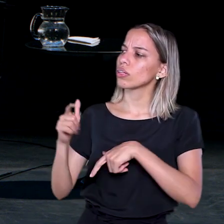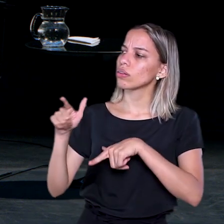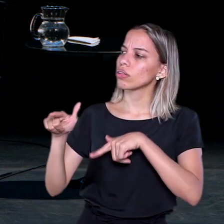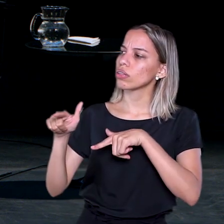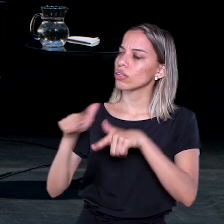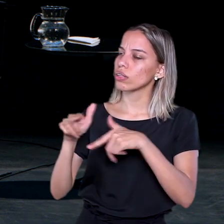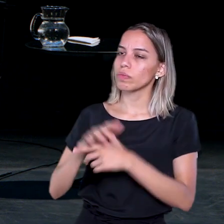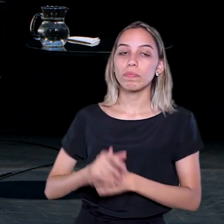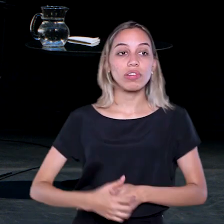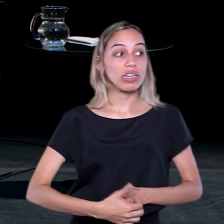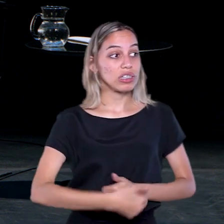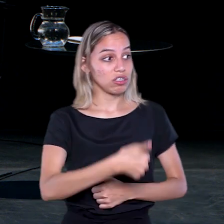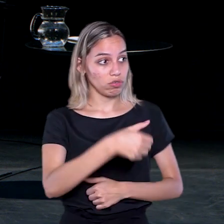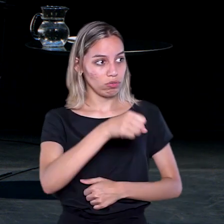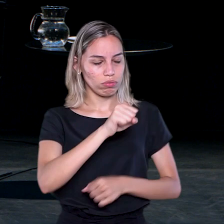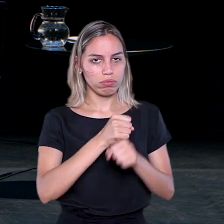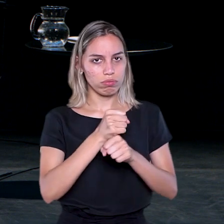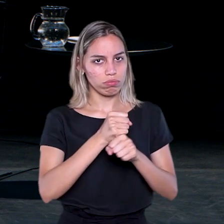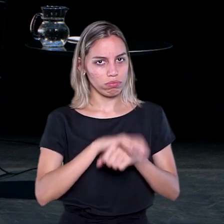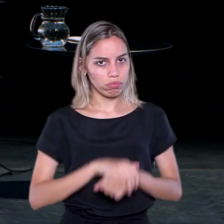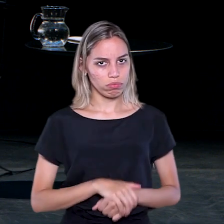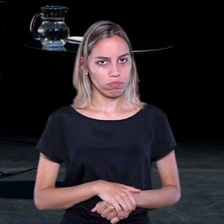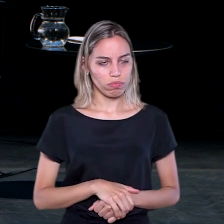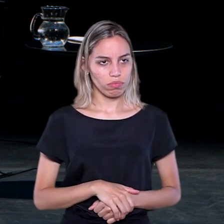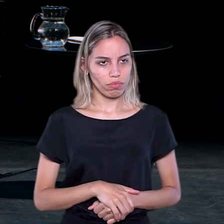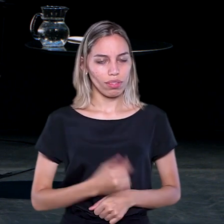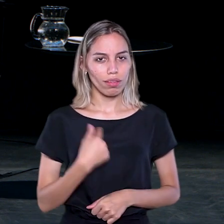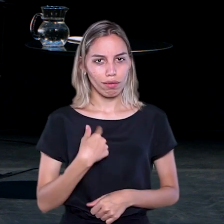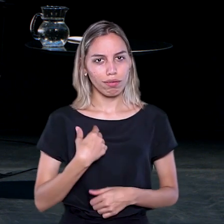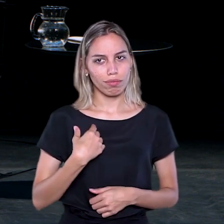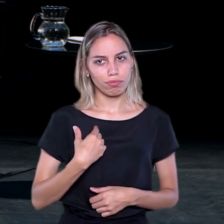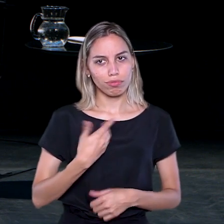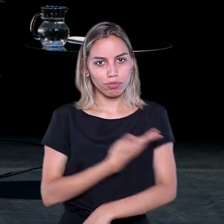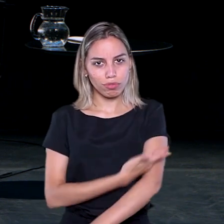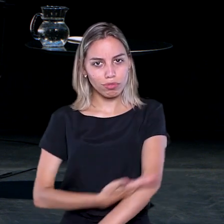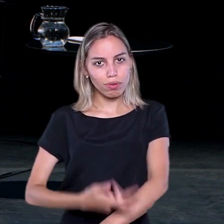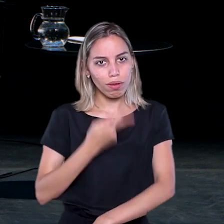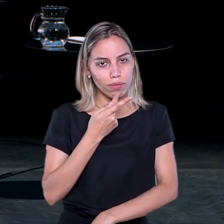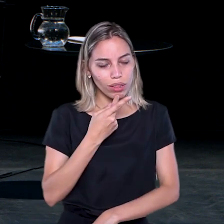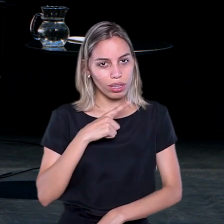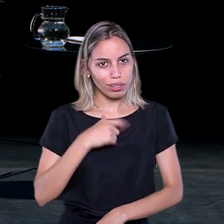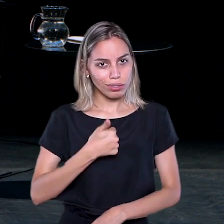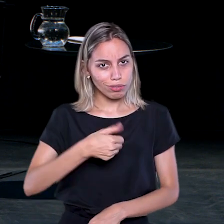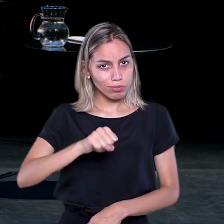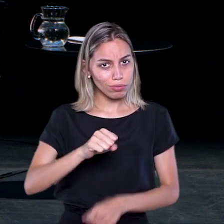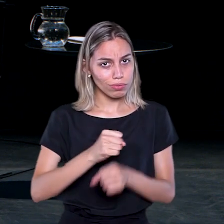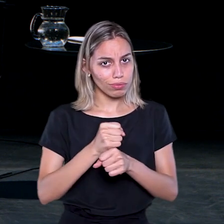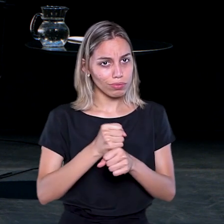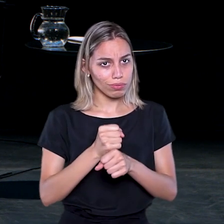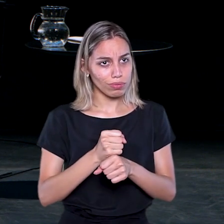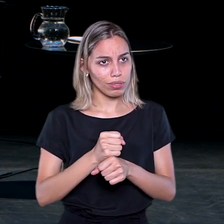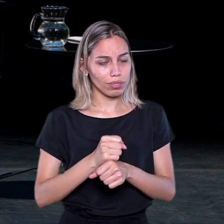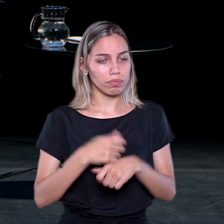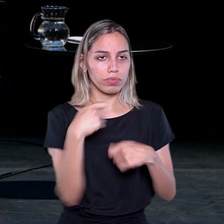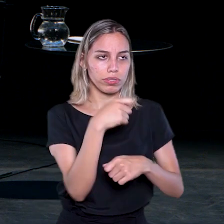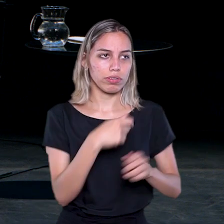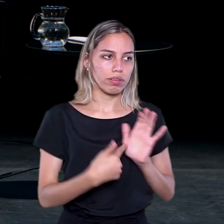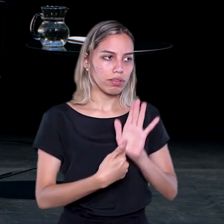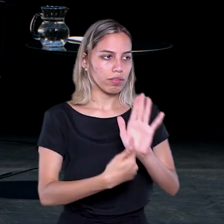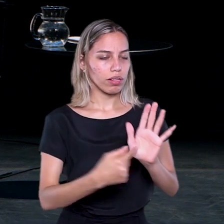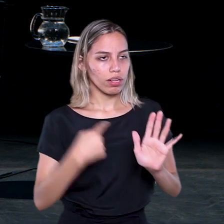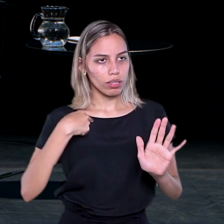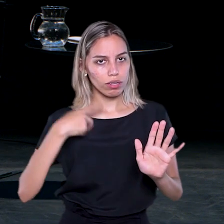Ministério Público. E eu costumo dizer, Afonso, que, mesmo depois de 18 anos, eu ainda tenho que provar, muitas vezes, que eu sou promotora de justiça,